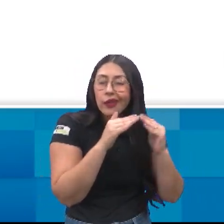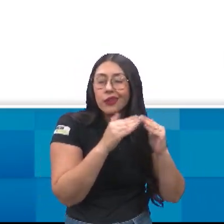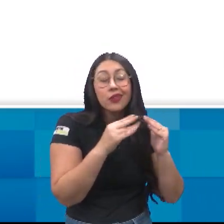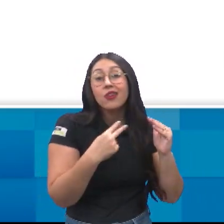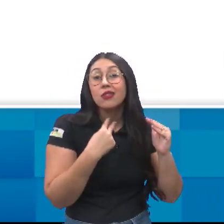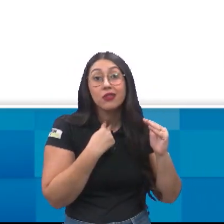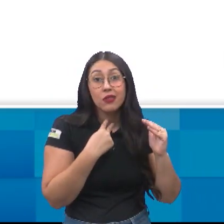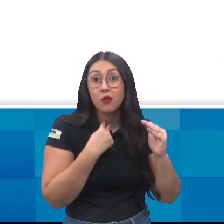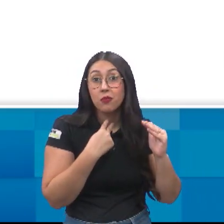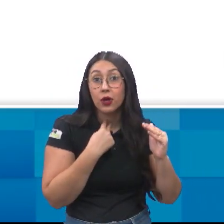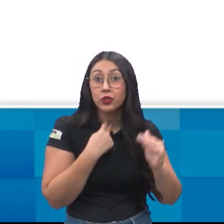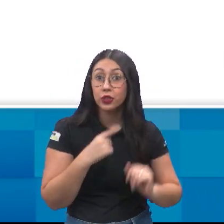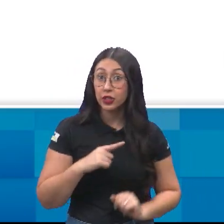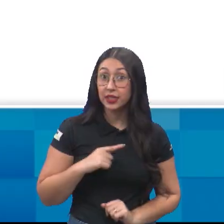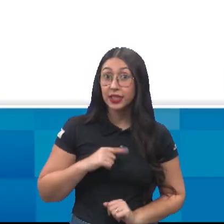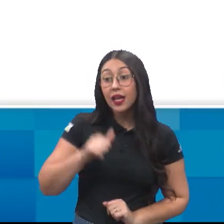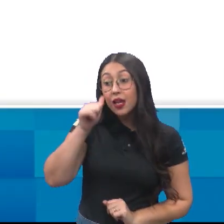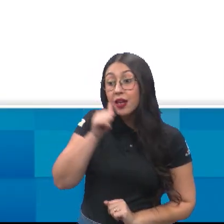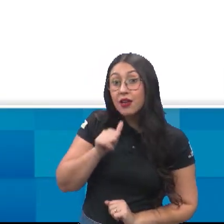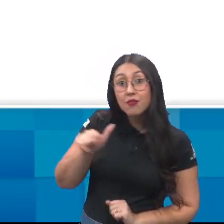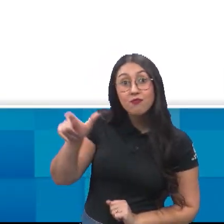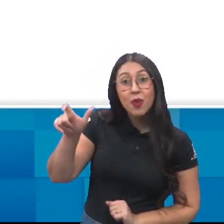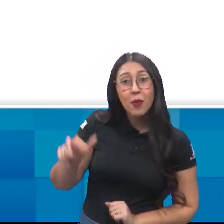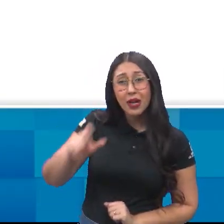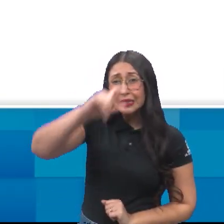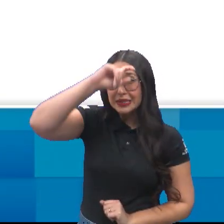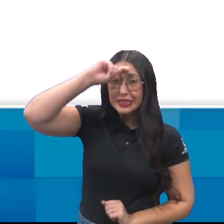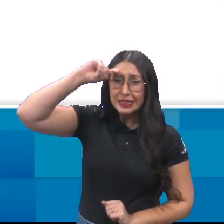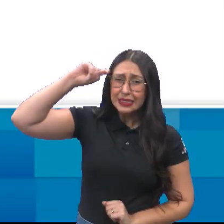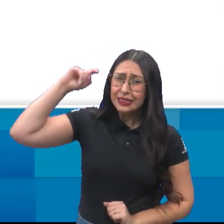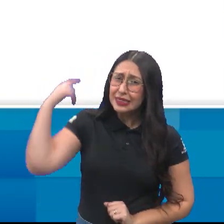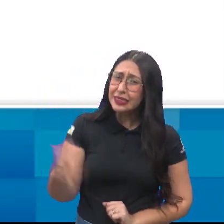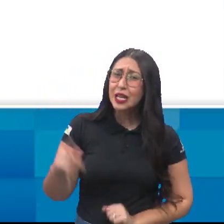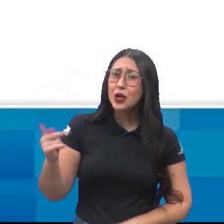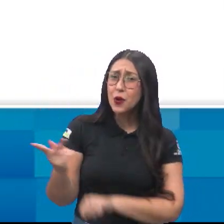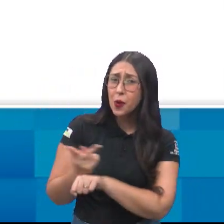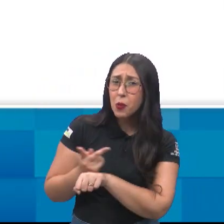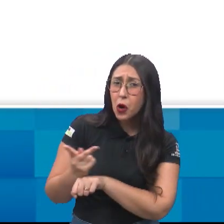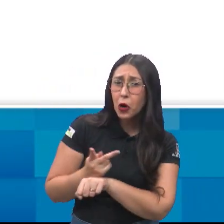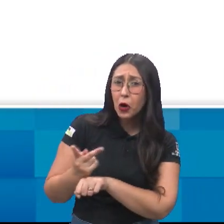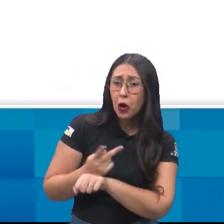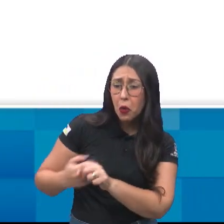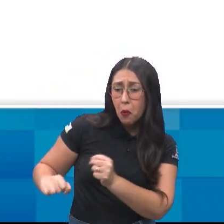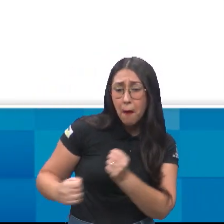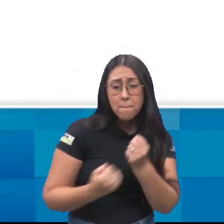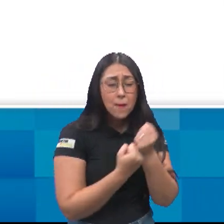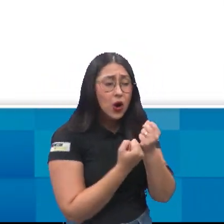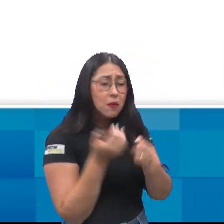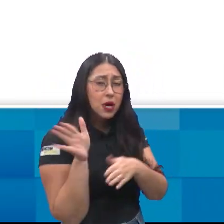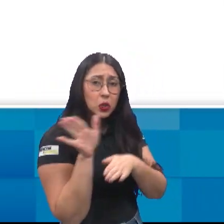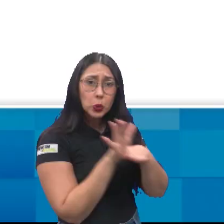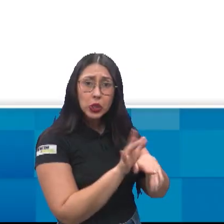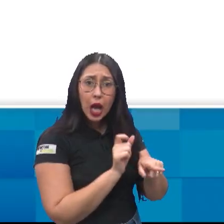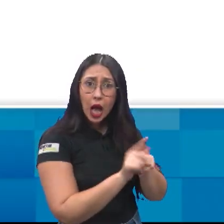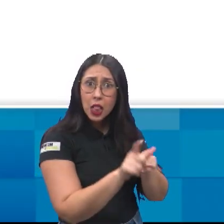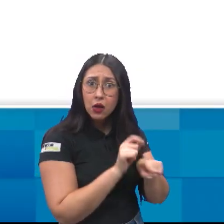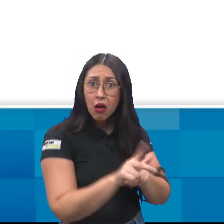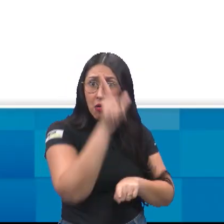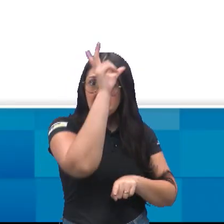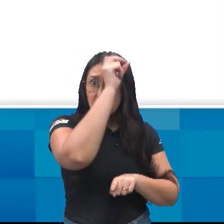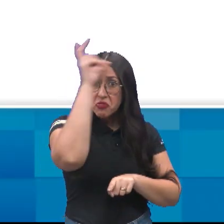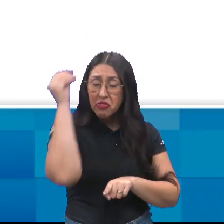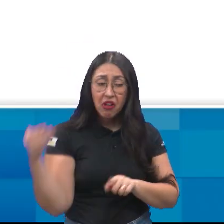uma moradora que está na labuta para conseguir o auxílio aluguel. A prefeitura até agora